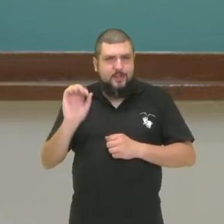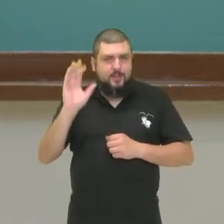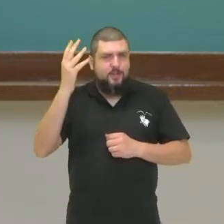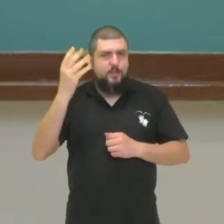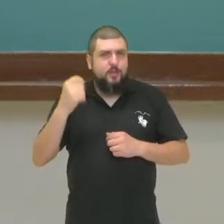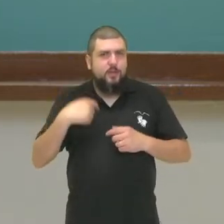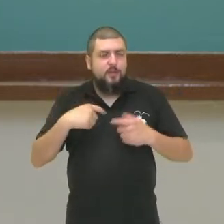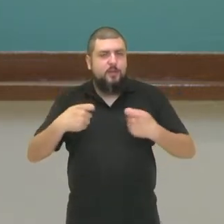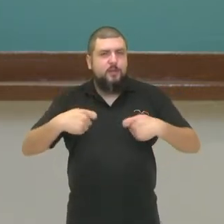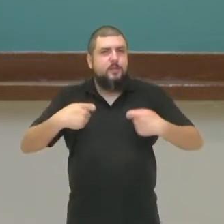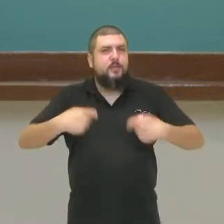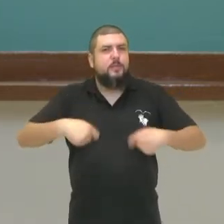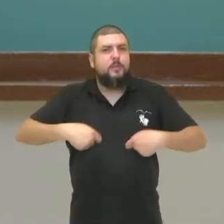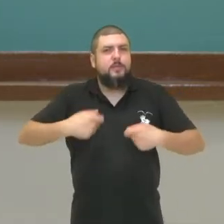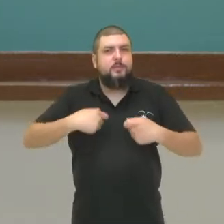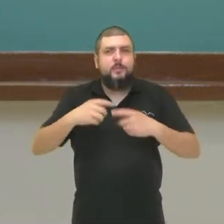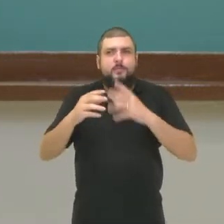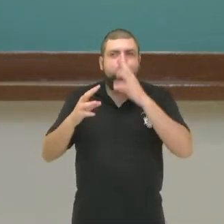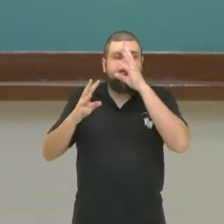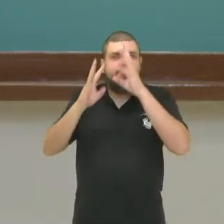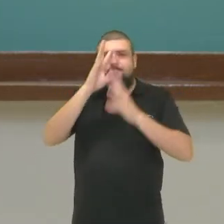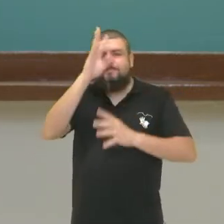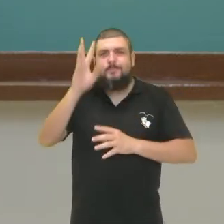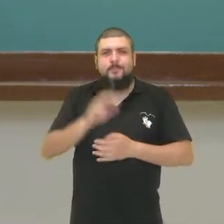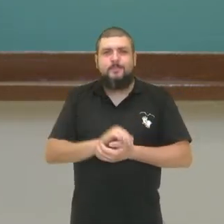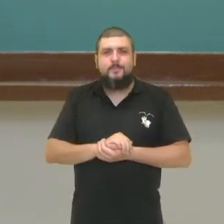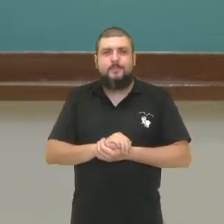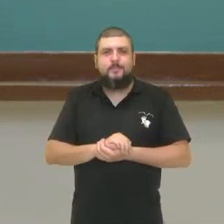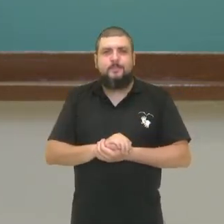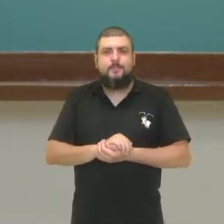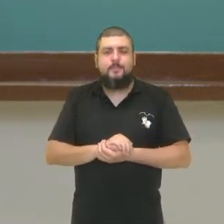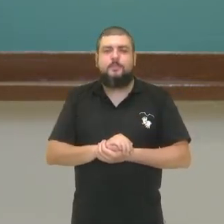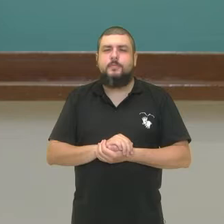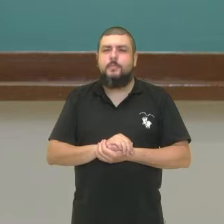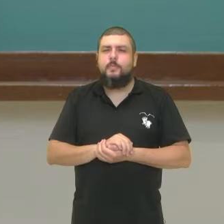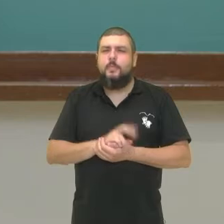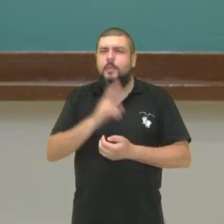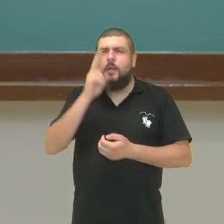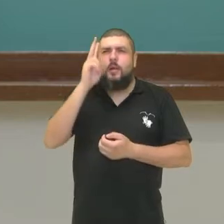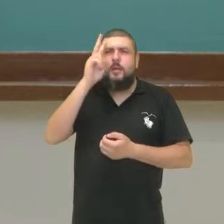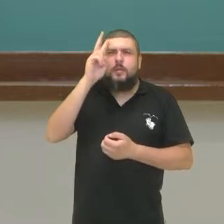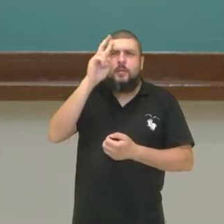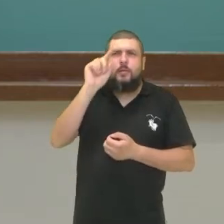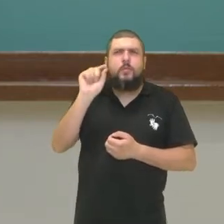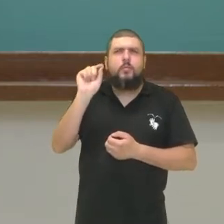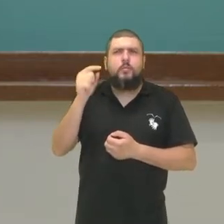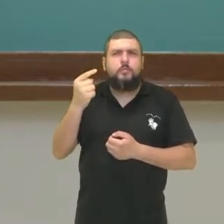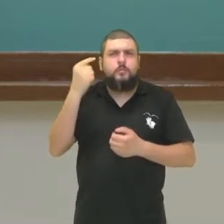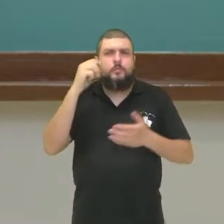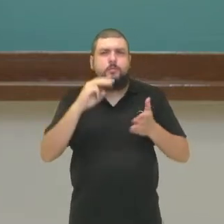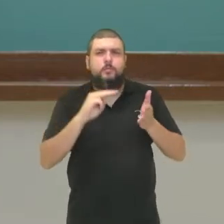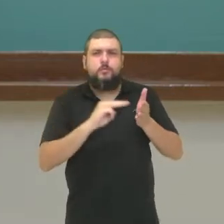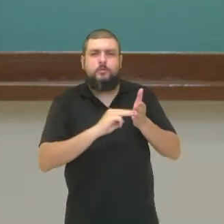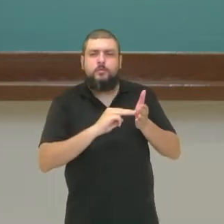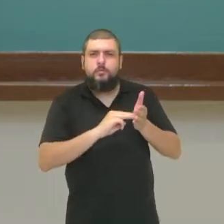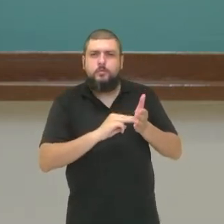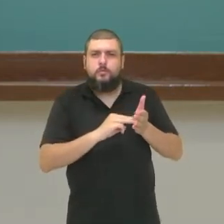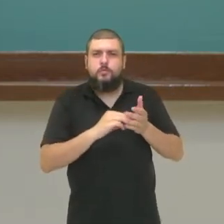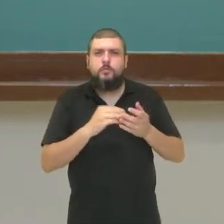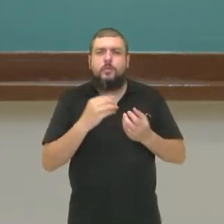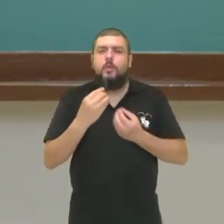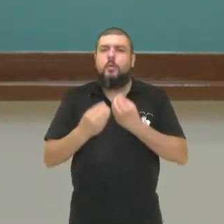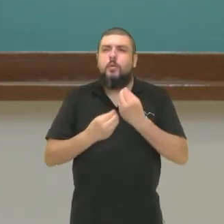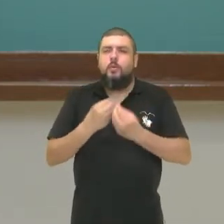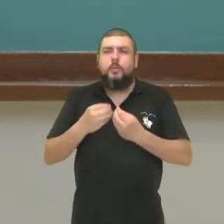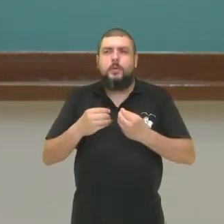precisou improvisar? Lembre-se quais os motivos e em quais circunstâncias você